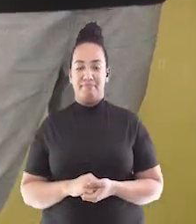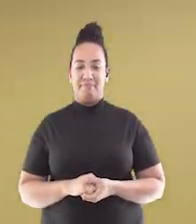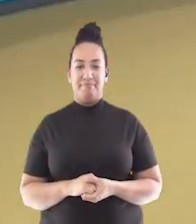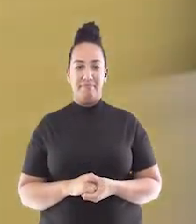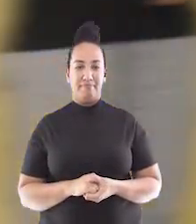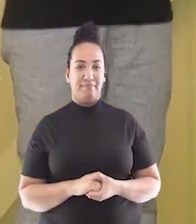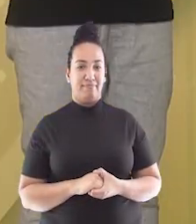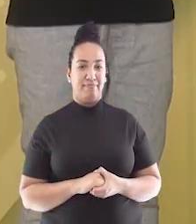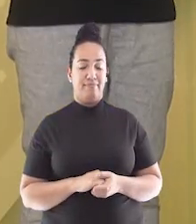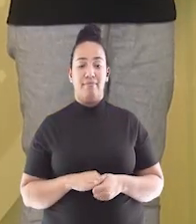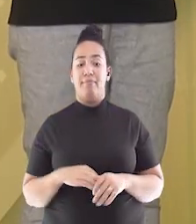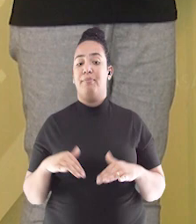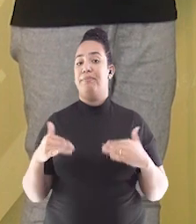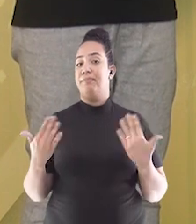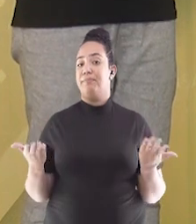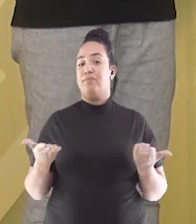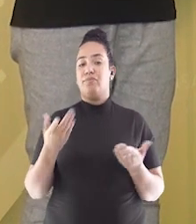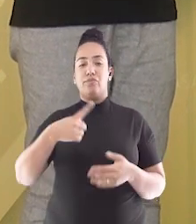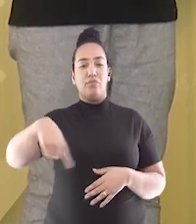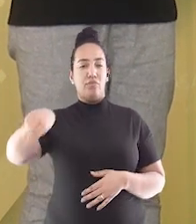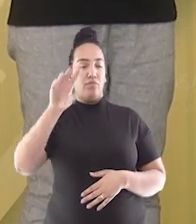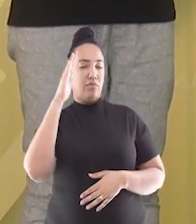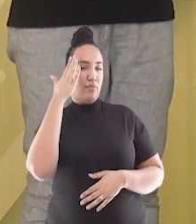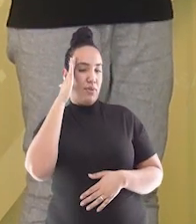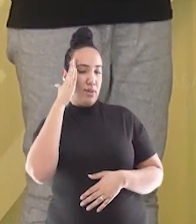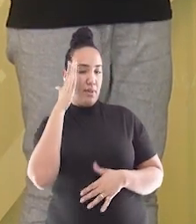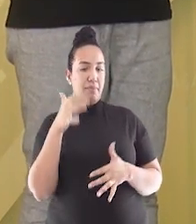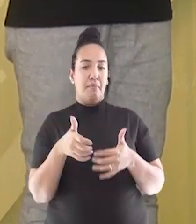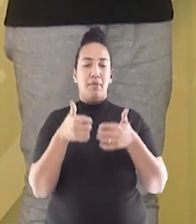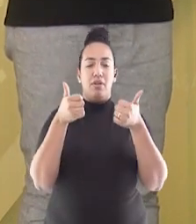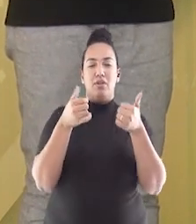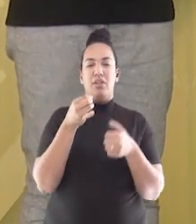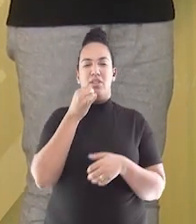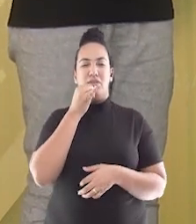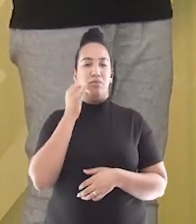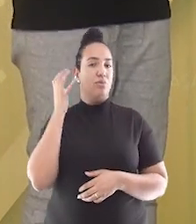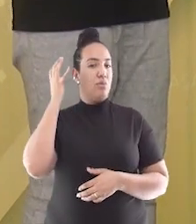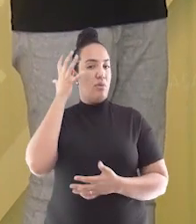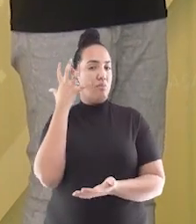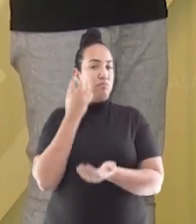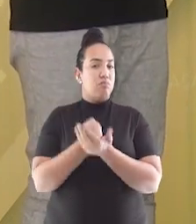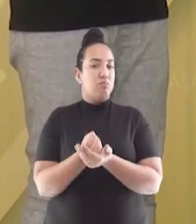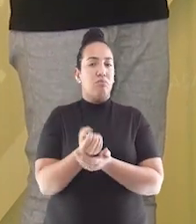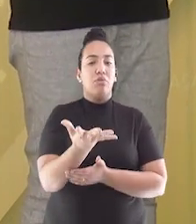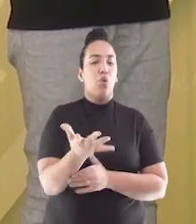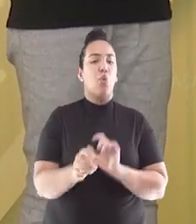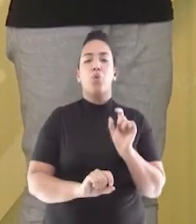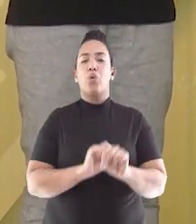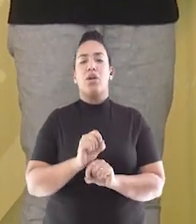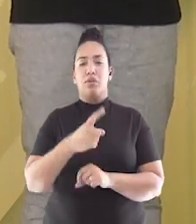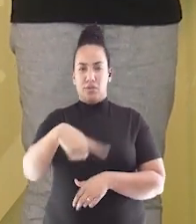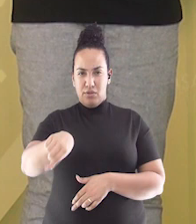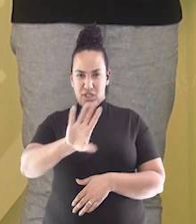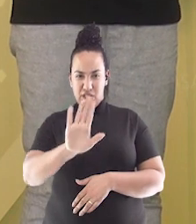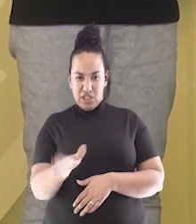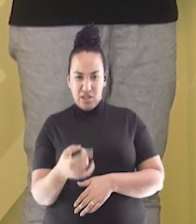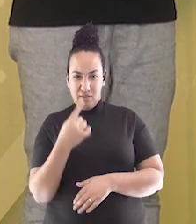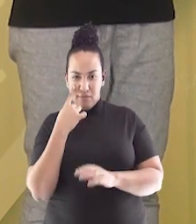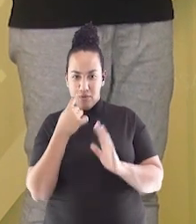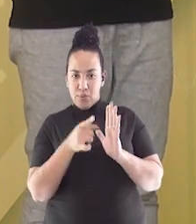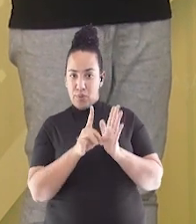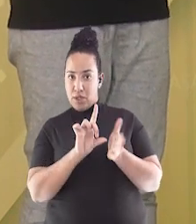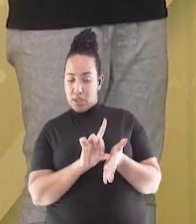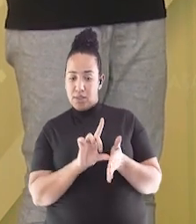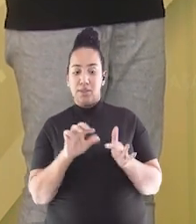aula? Agora, vamos entender melhor o que é um podcast? Você já ouviu falar dele? Podcast é uma